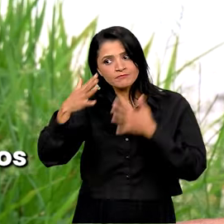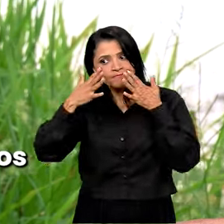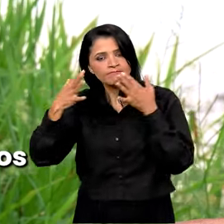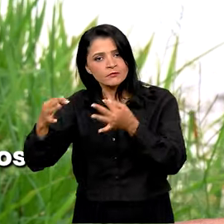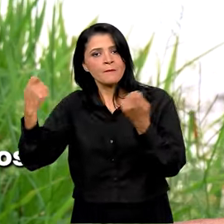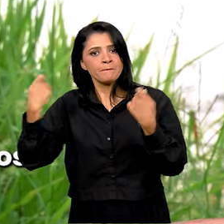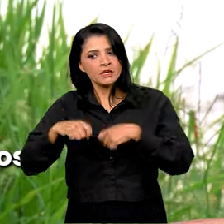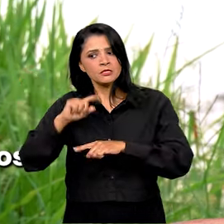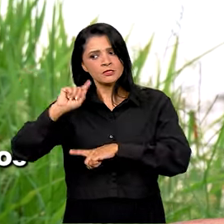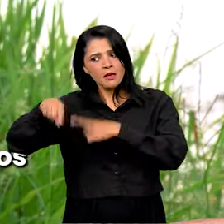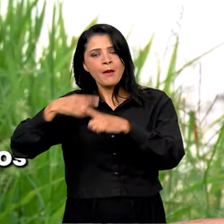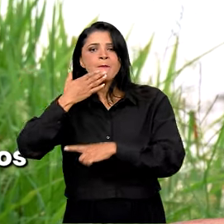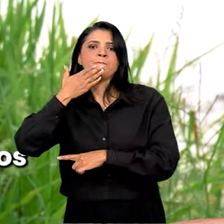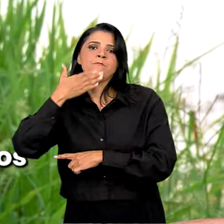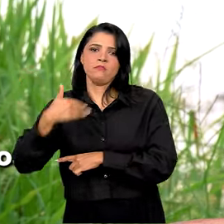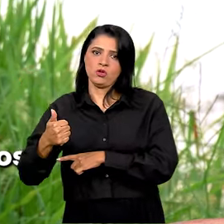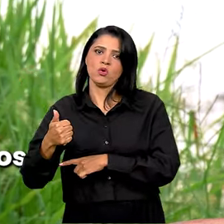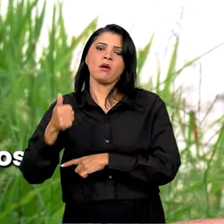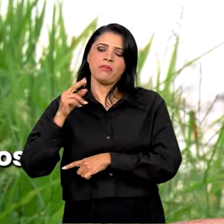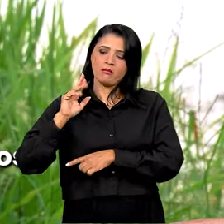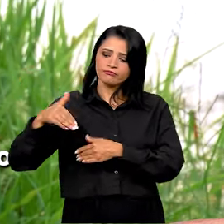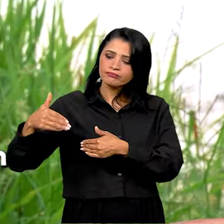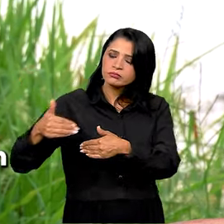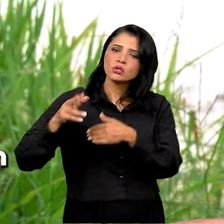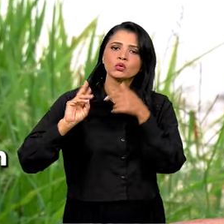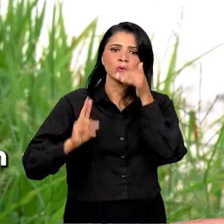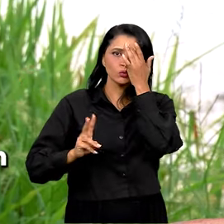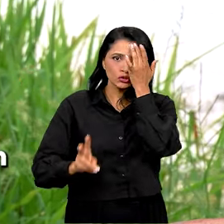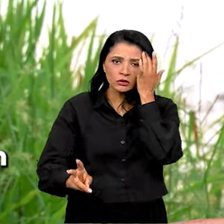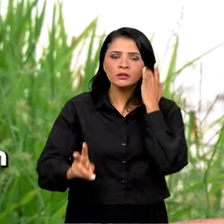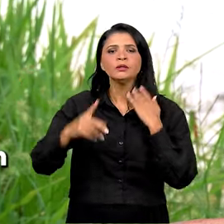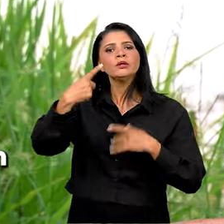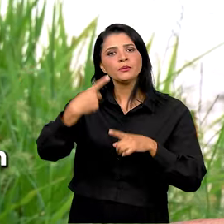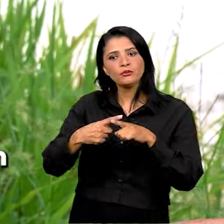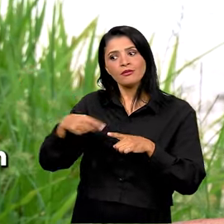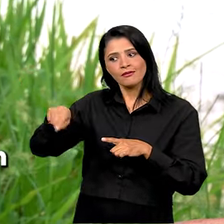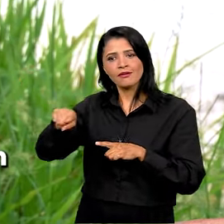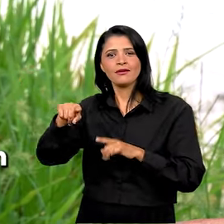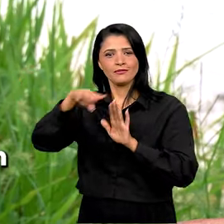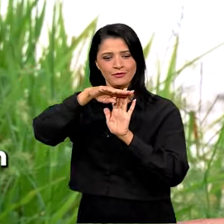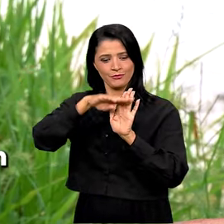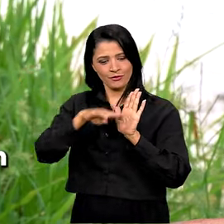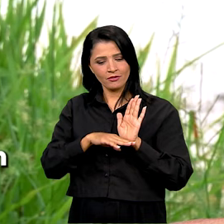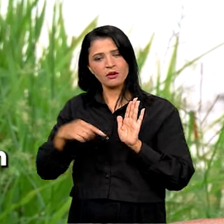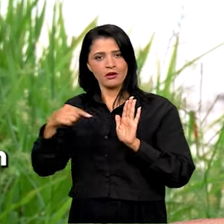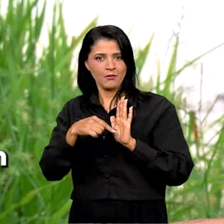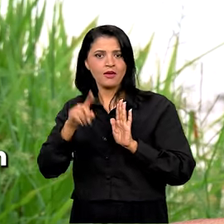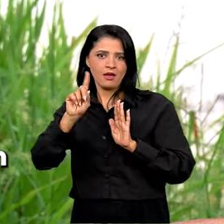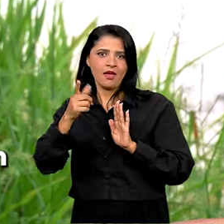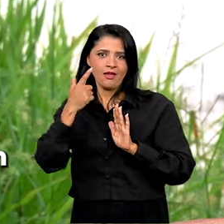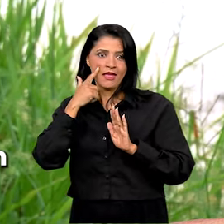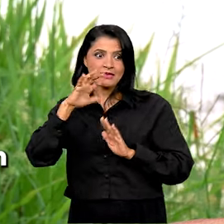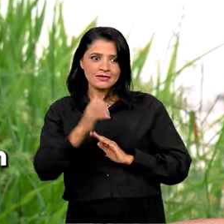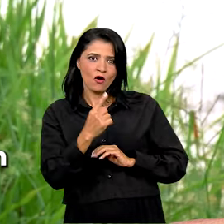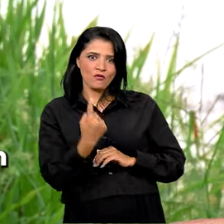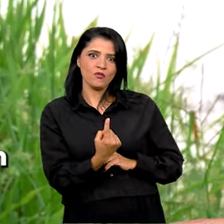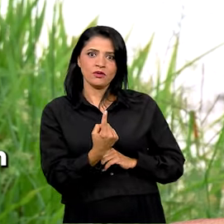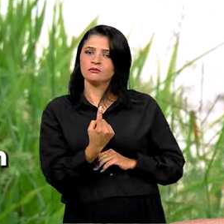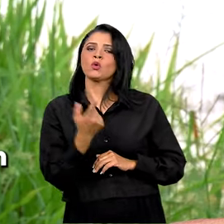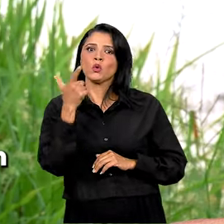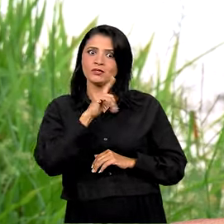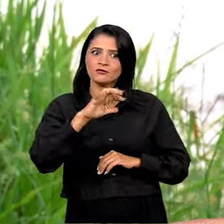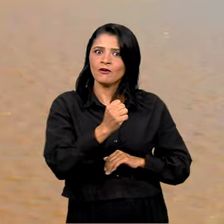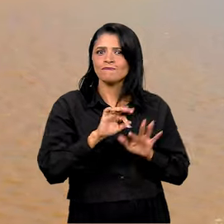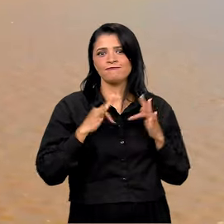eles precisam ser fortalecidos para ter uma continuidade né porque eles realmente eles eles não salvam só uma pessoa eles